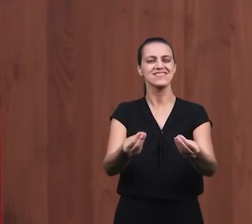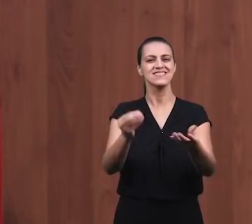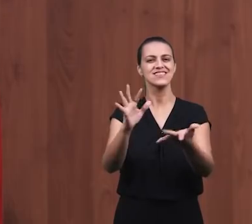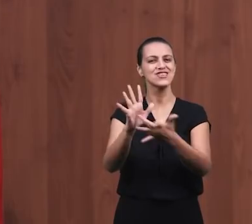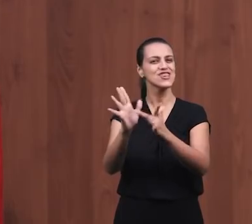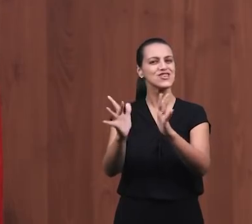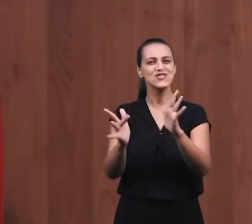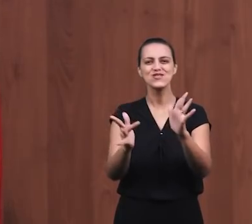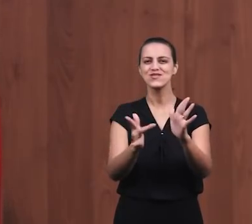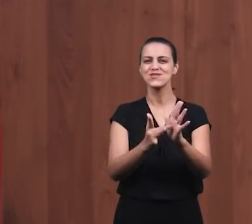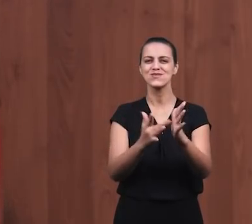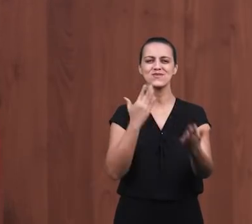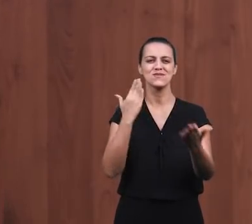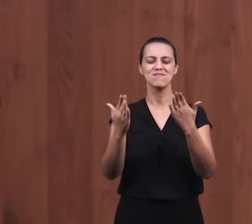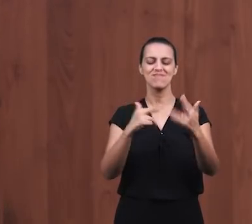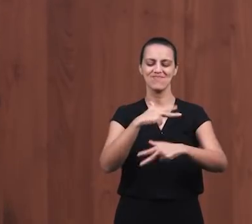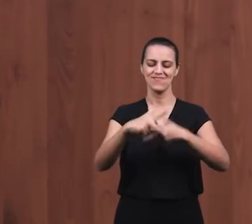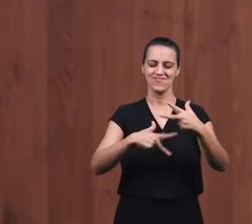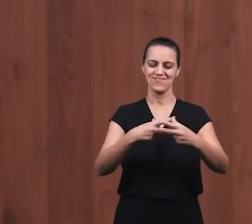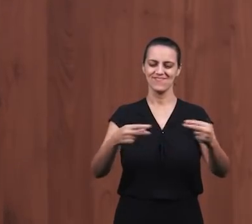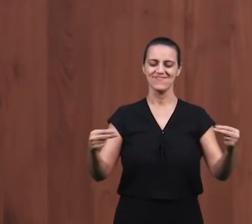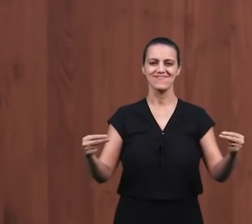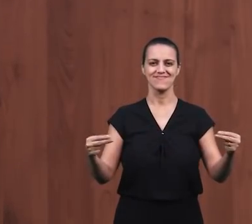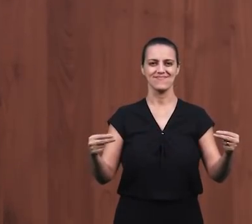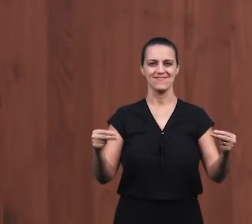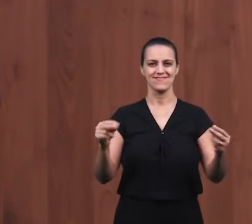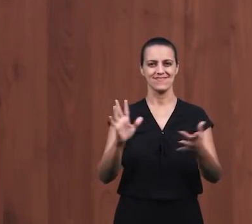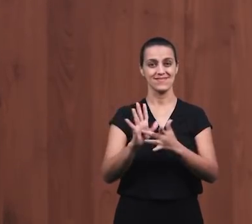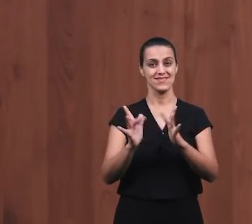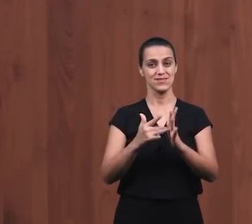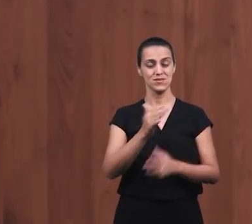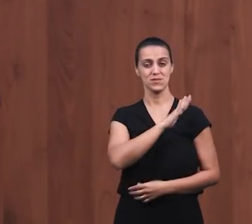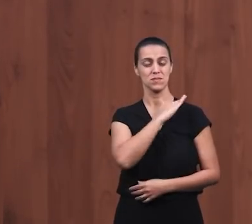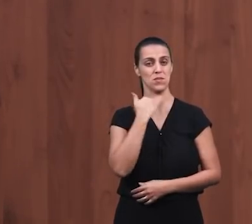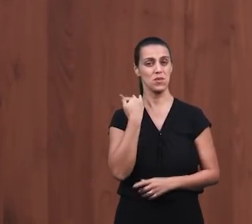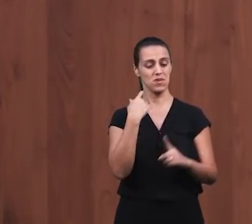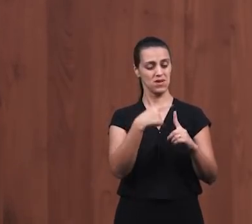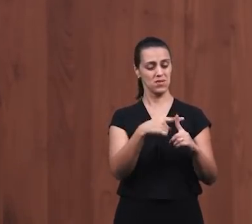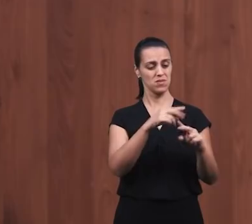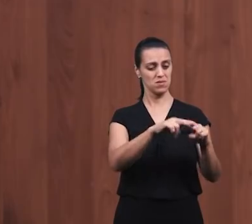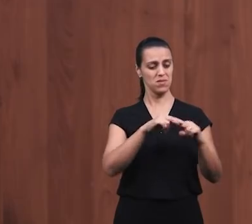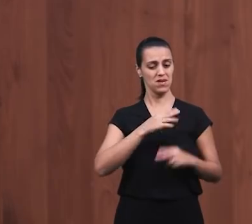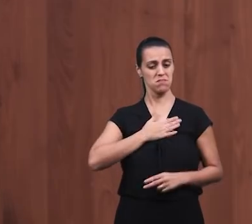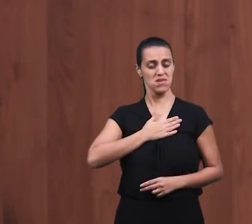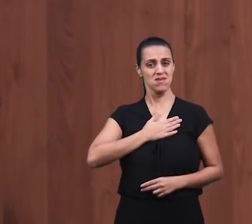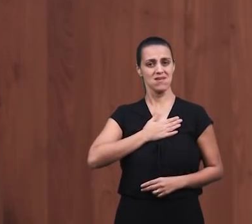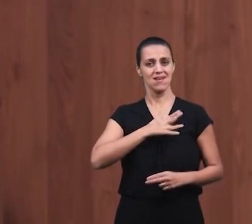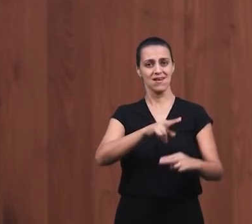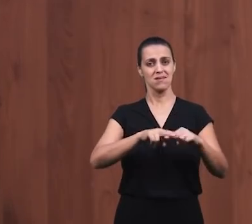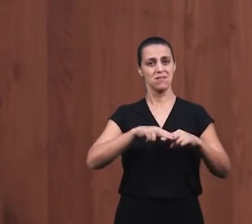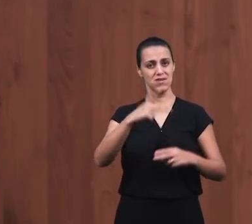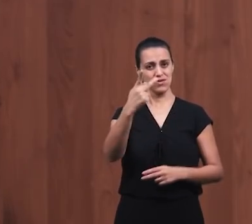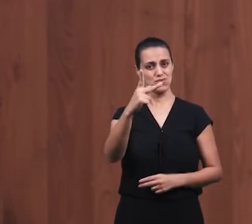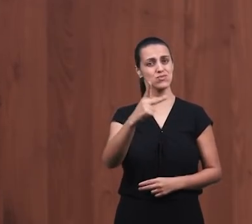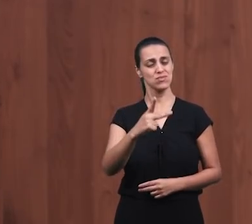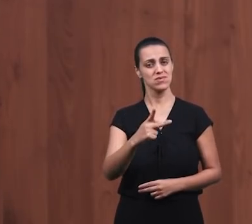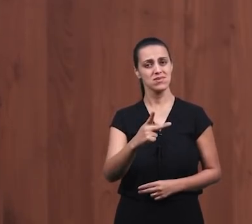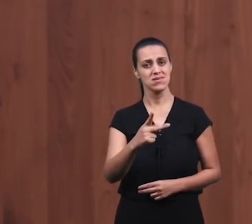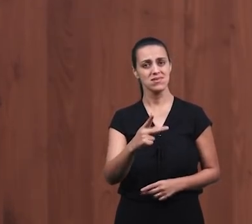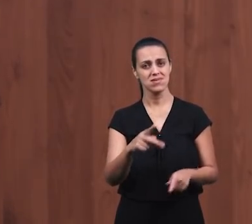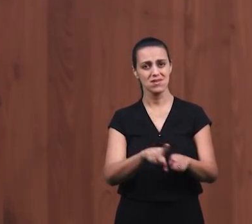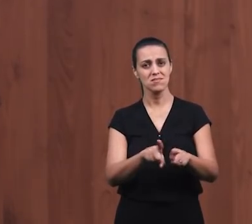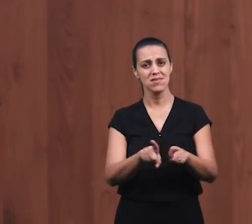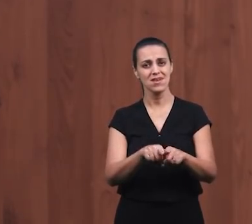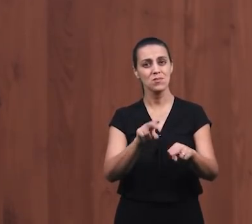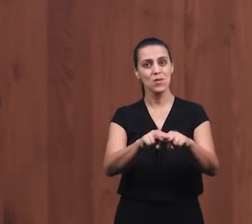Jesus como nosso presente. Jesus morreu na cruz pela minha vida e pela sua vida. E por isso hoje